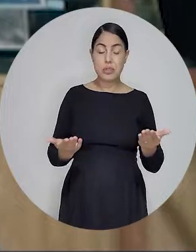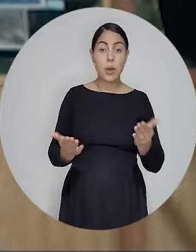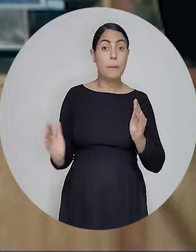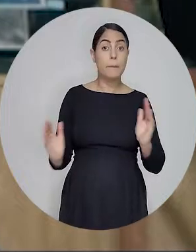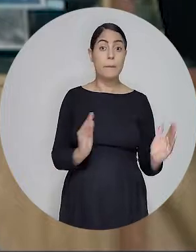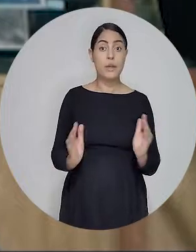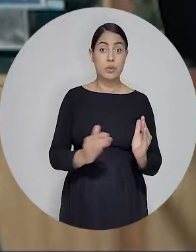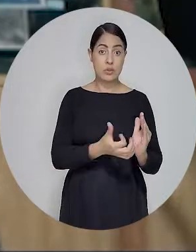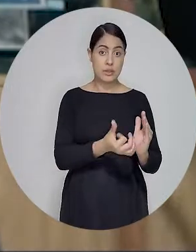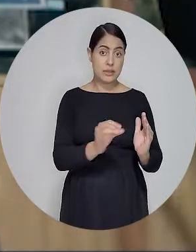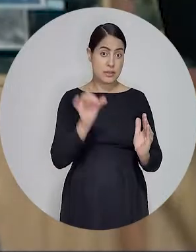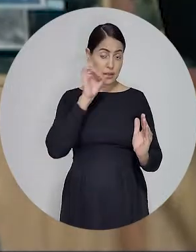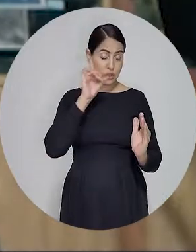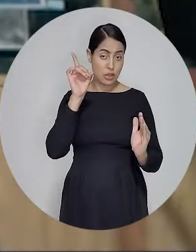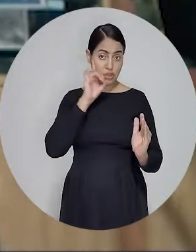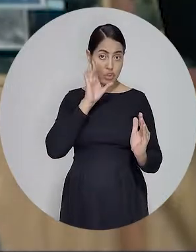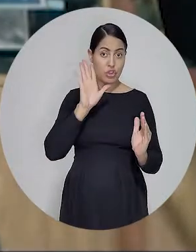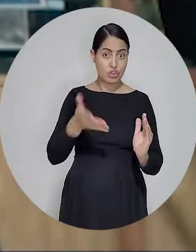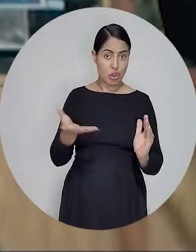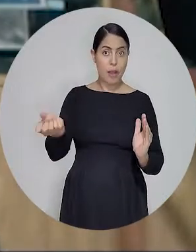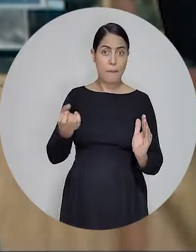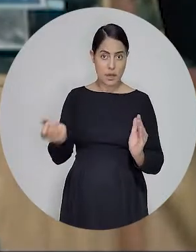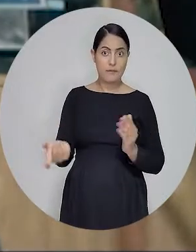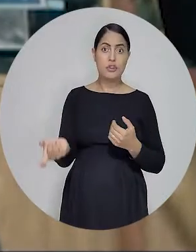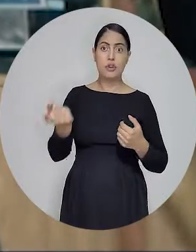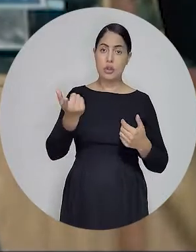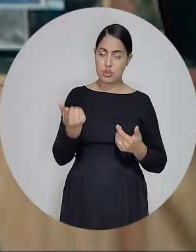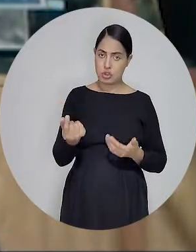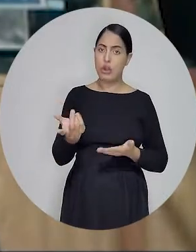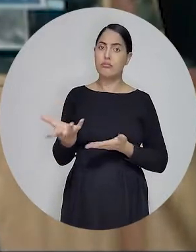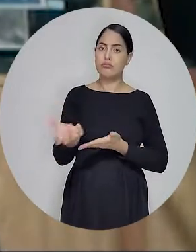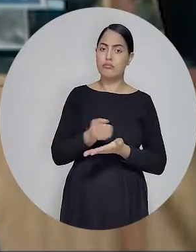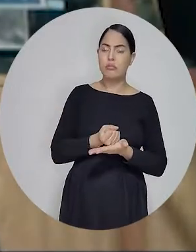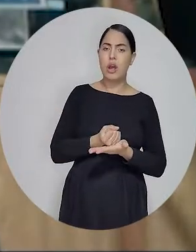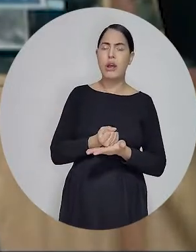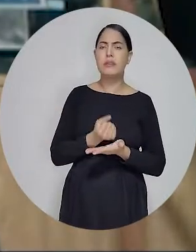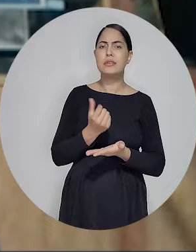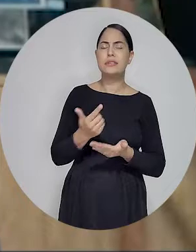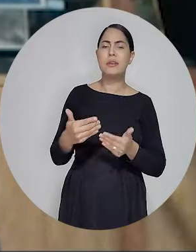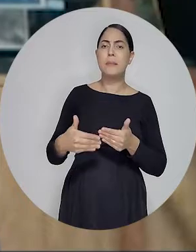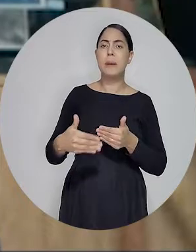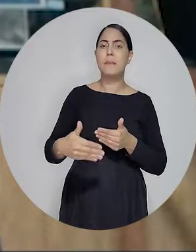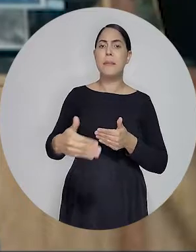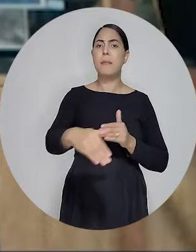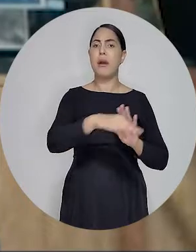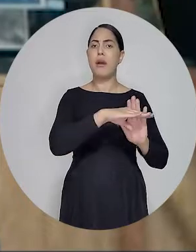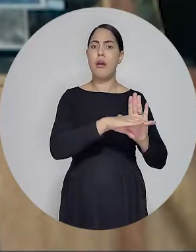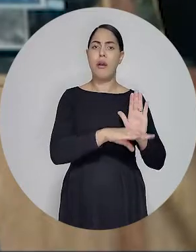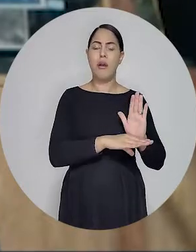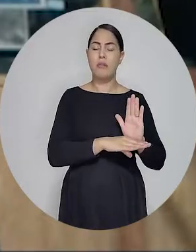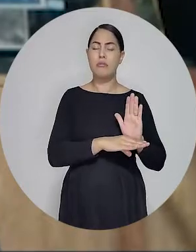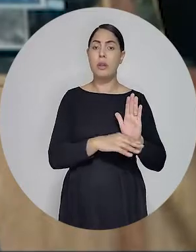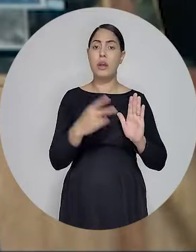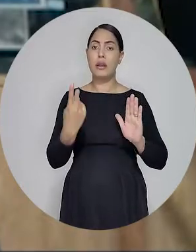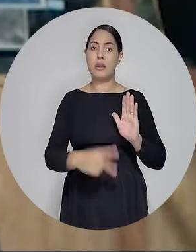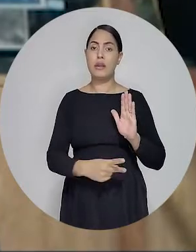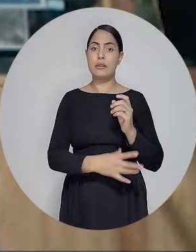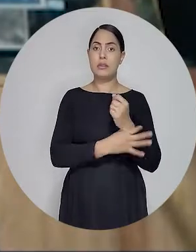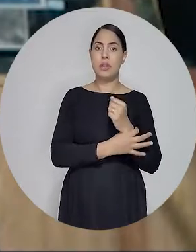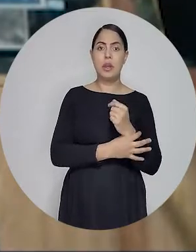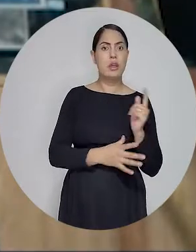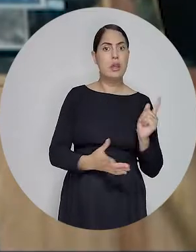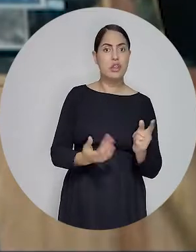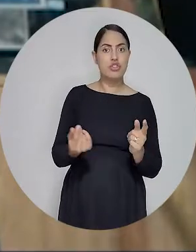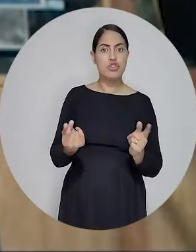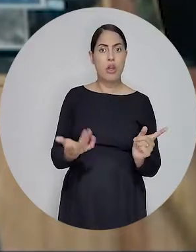segurado. Ou seja, passou esses 60 dias, o INSS concede automaticamente o benefício Se mais à frente verificar que as condições não estavam